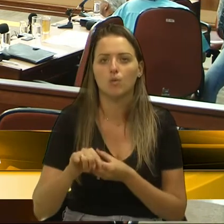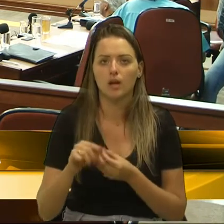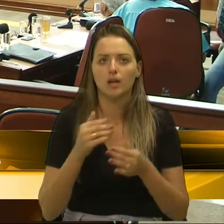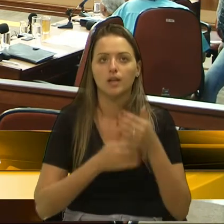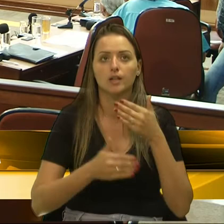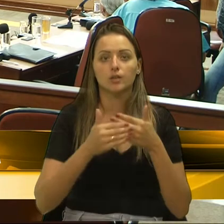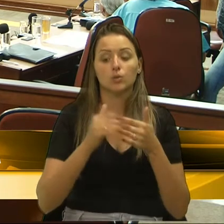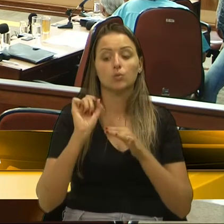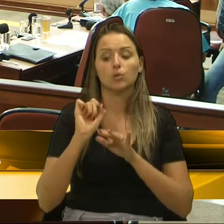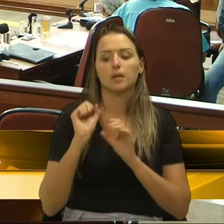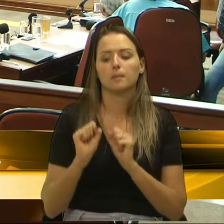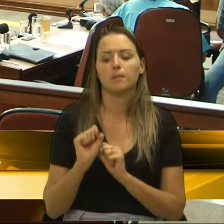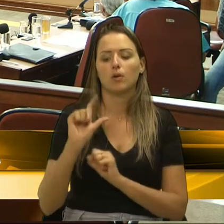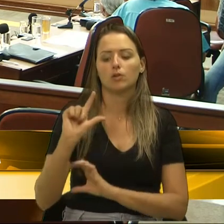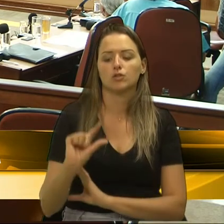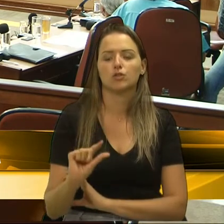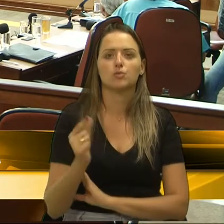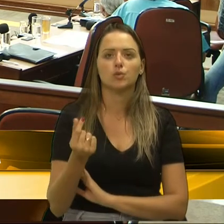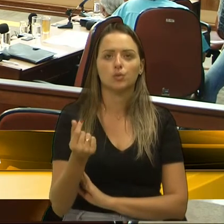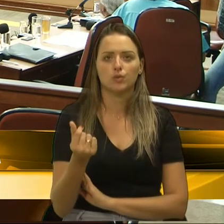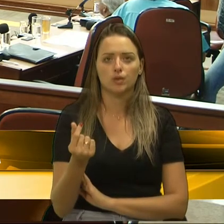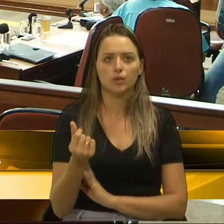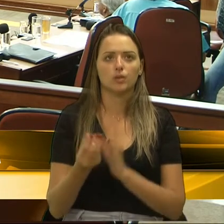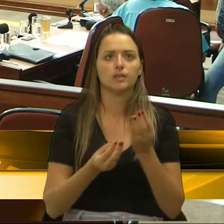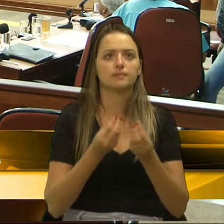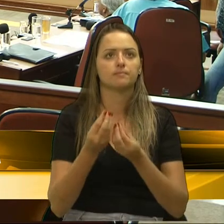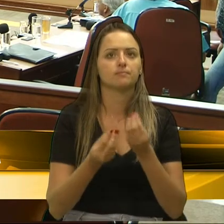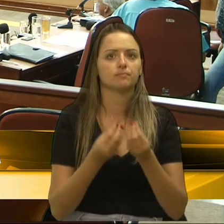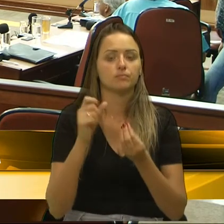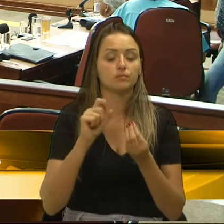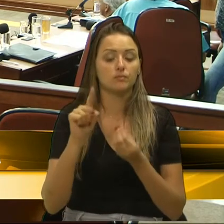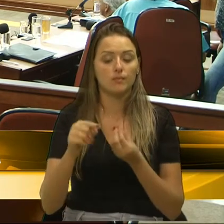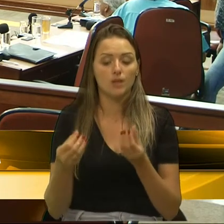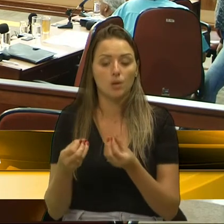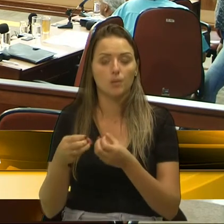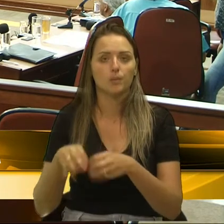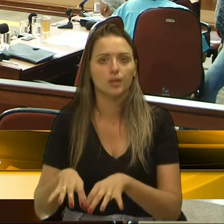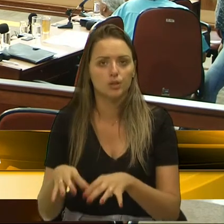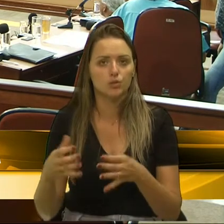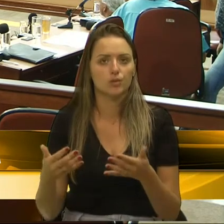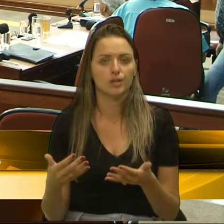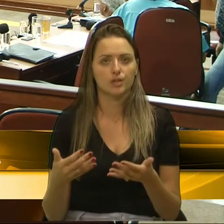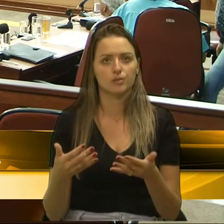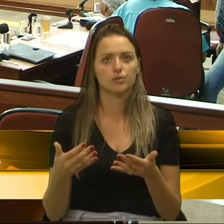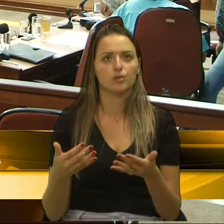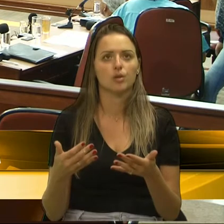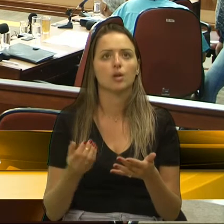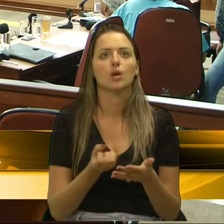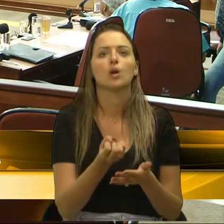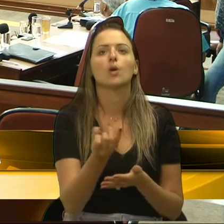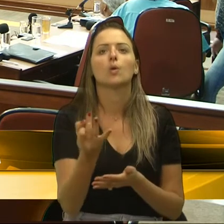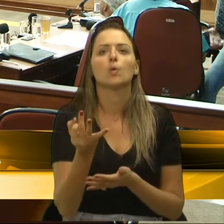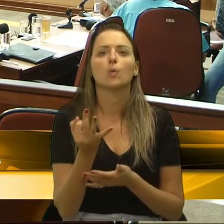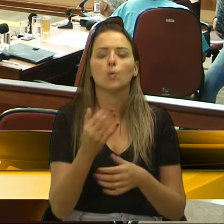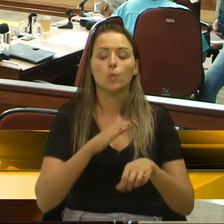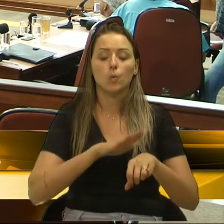que pode reduzir a tarifa, como sofre esse impacto, qual é o impacto que tem a duração da frota de 5,